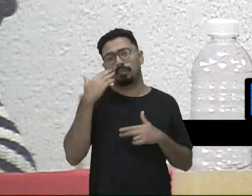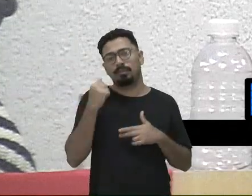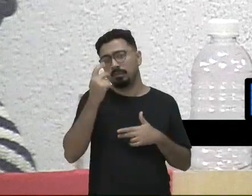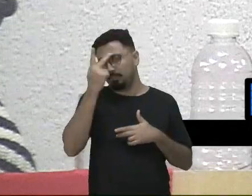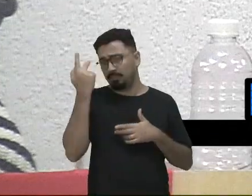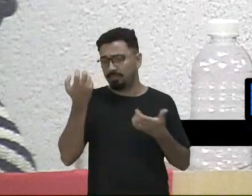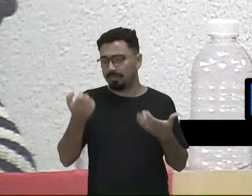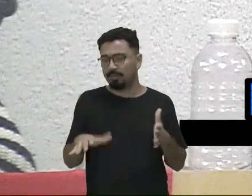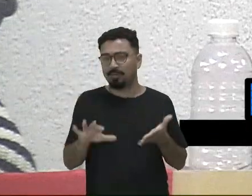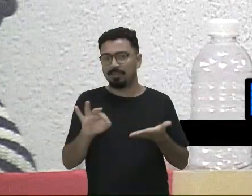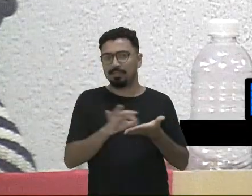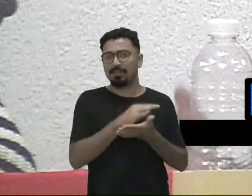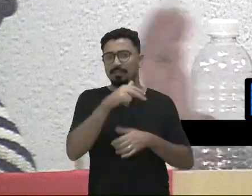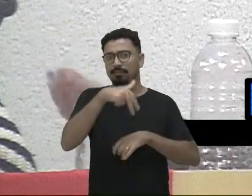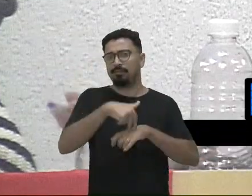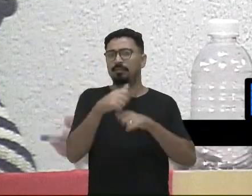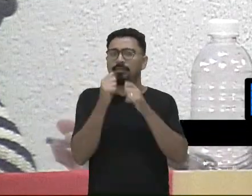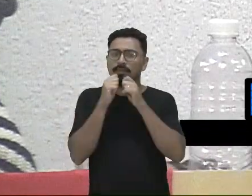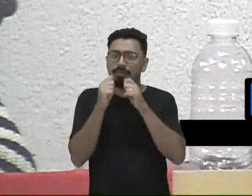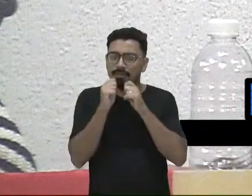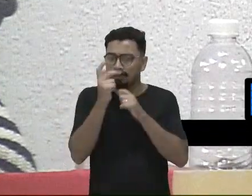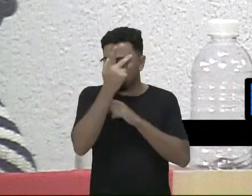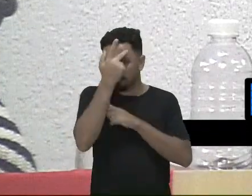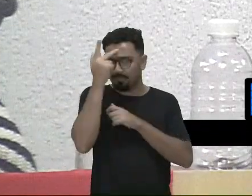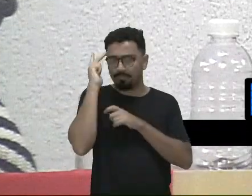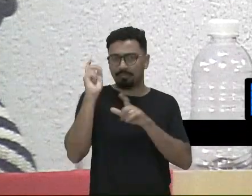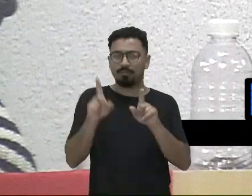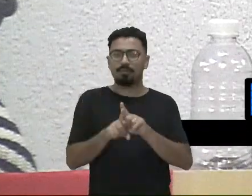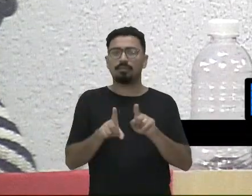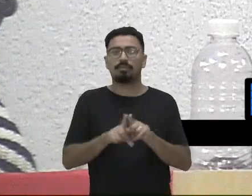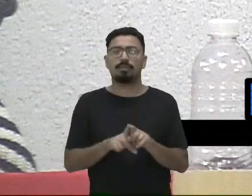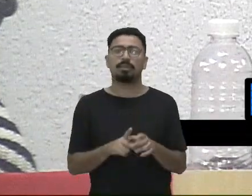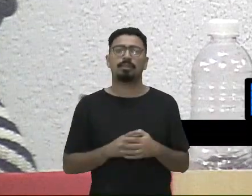querem se inscrever para usar a tribuna, eu sei que as pessoas